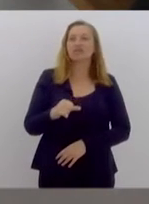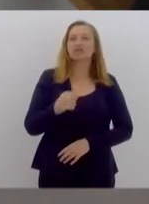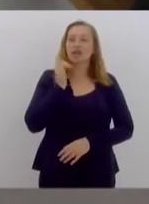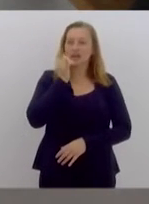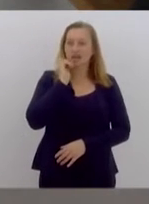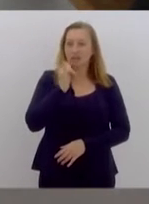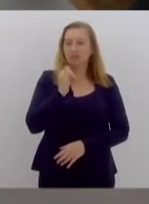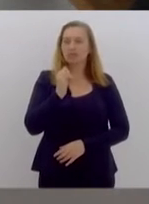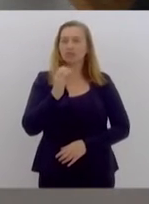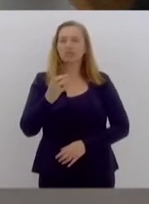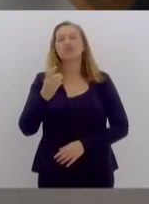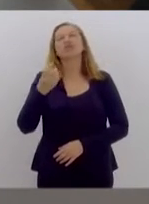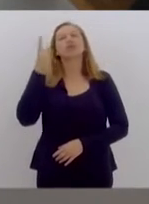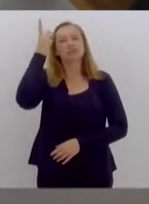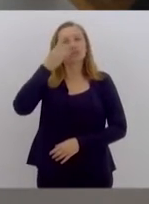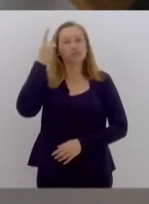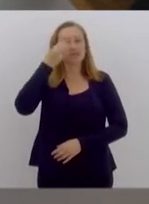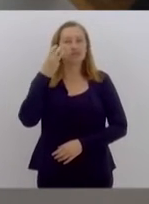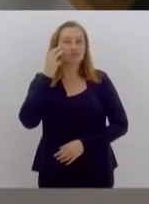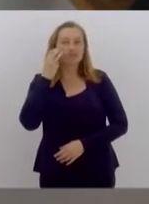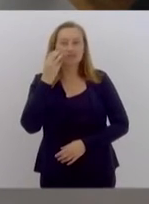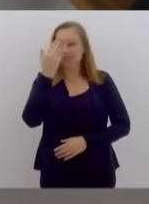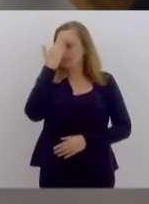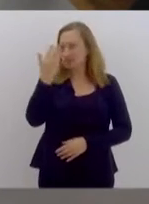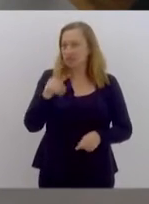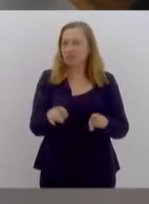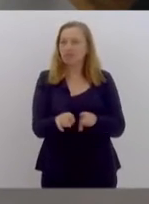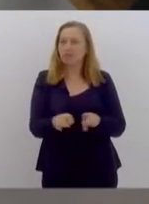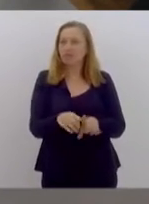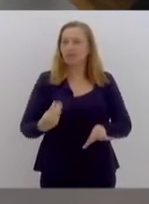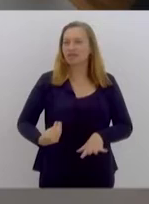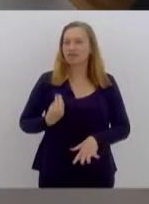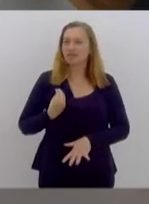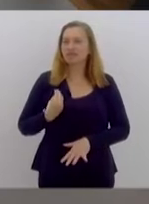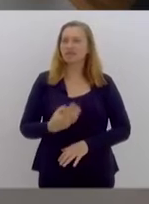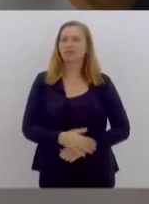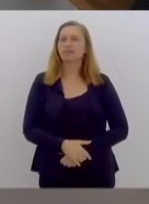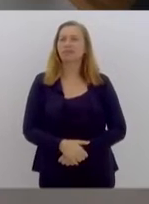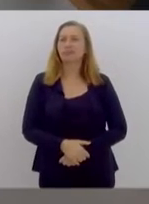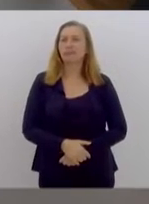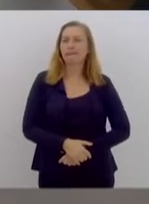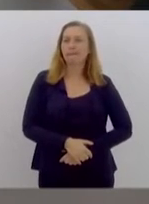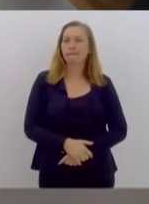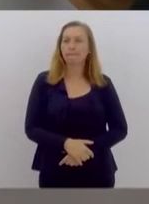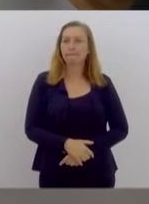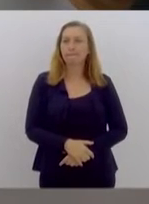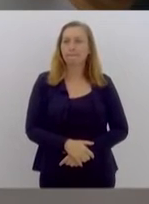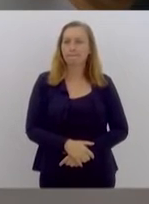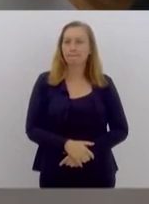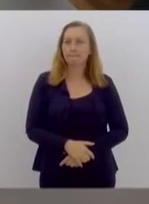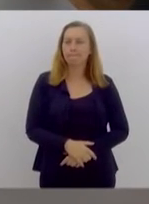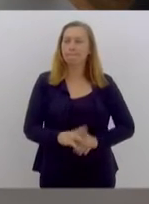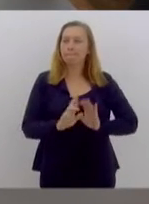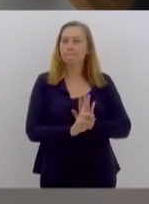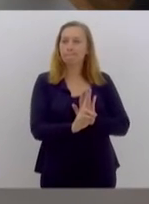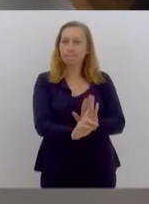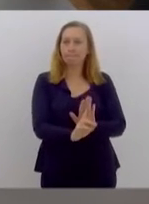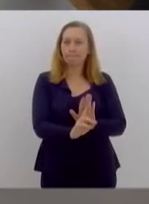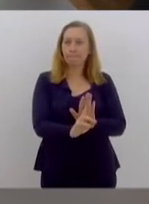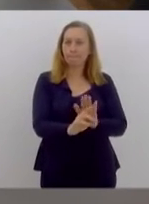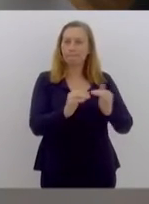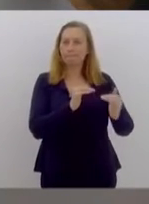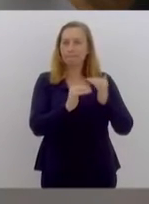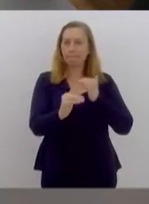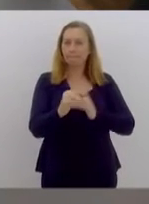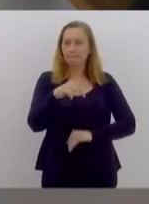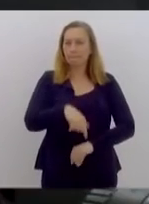relator Deputado valdeck agradecer também a presença da a representação da SuperVia também